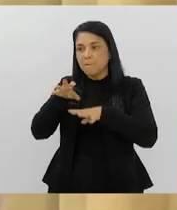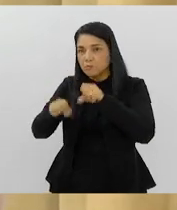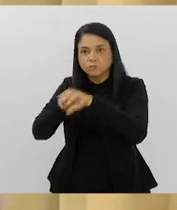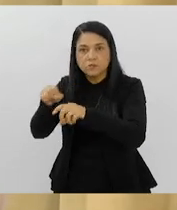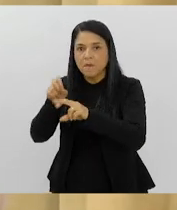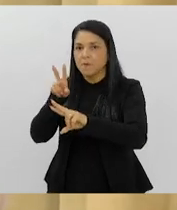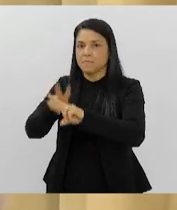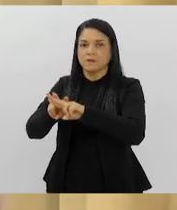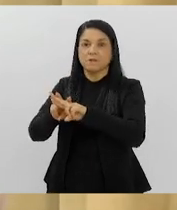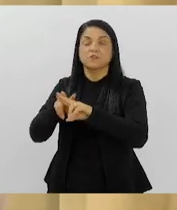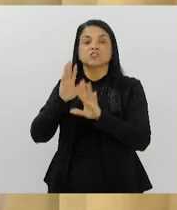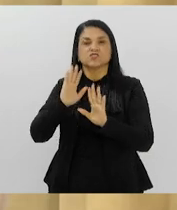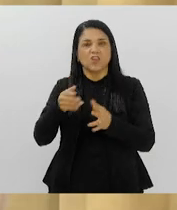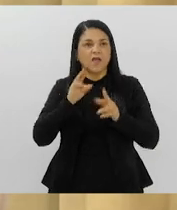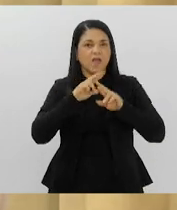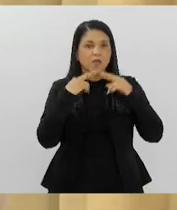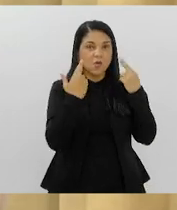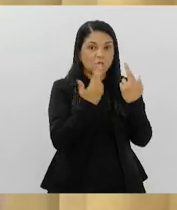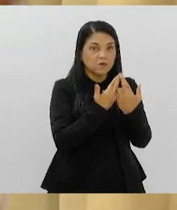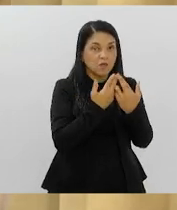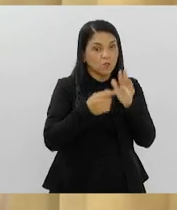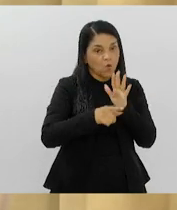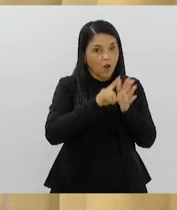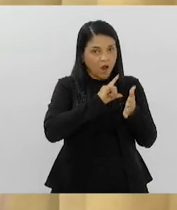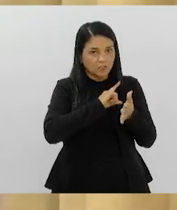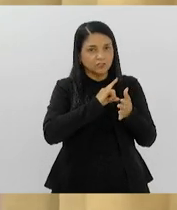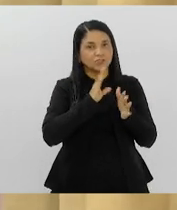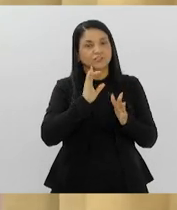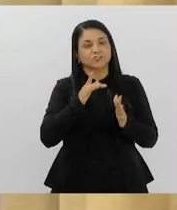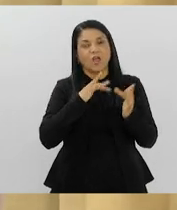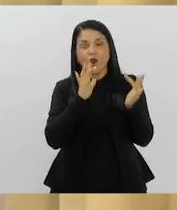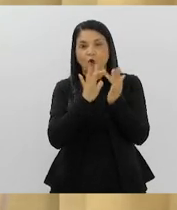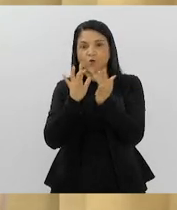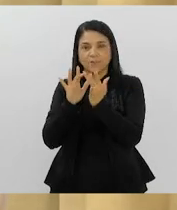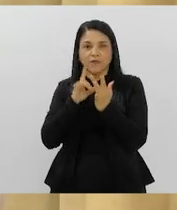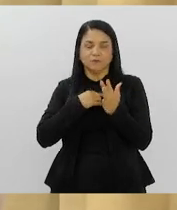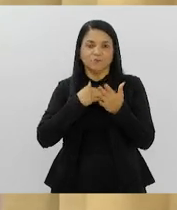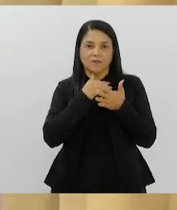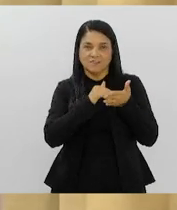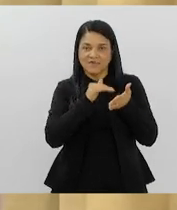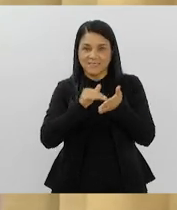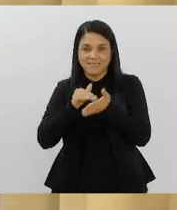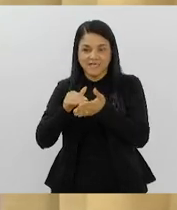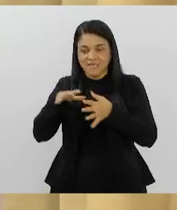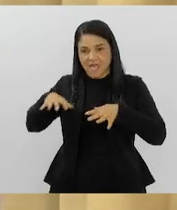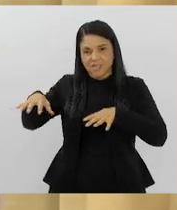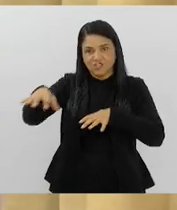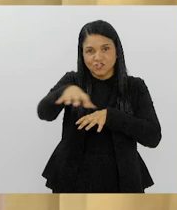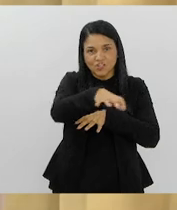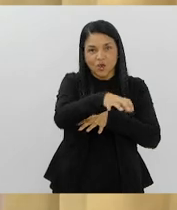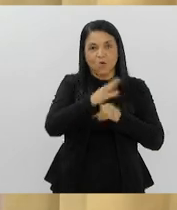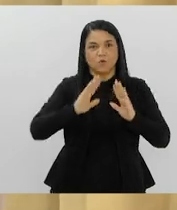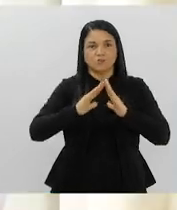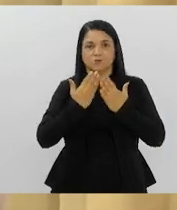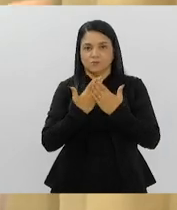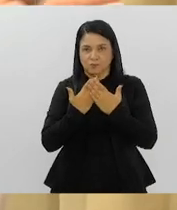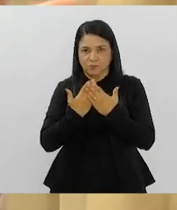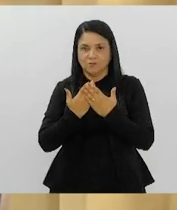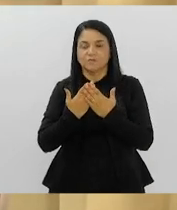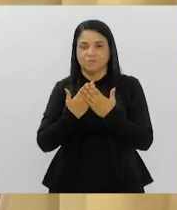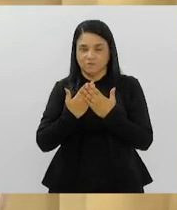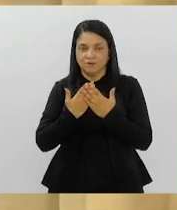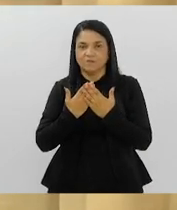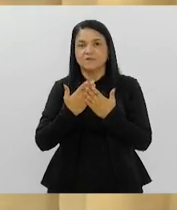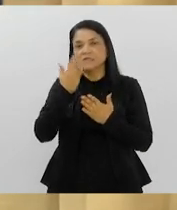fez reuniões de alinhamento antes, a gente já tem um contato de quem fazer, dependendo de cada região da escola.